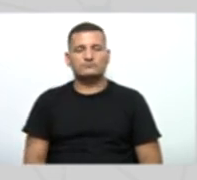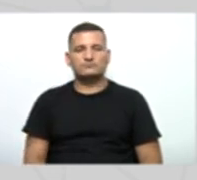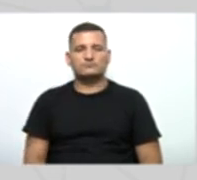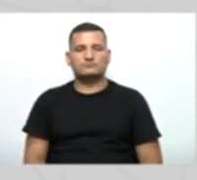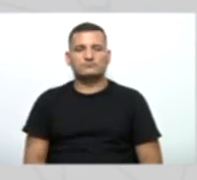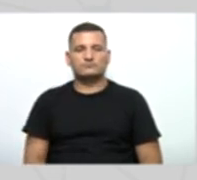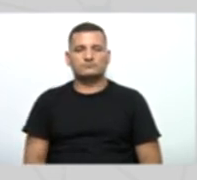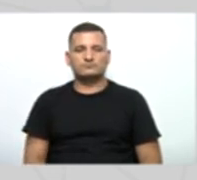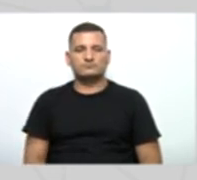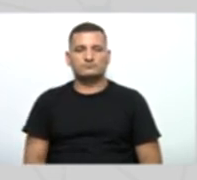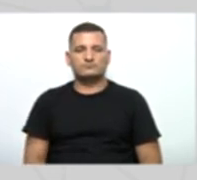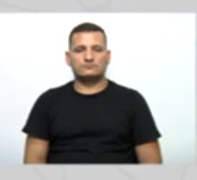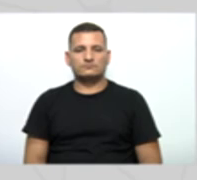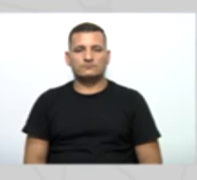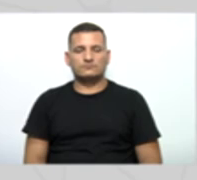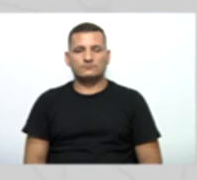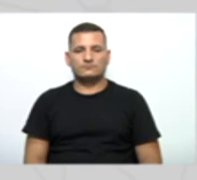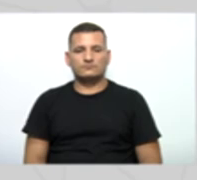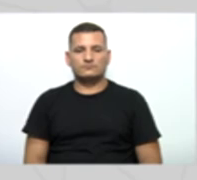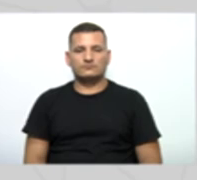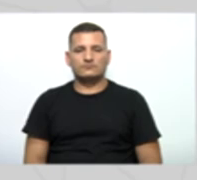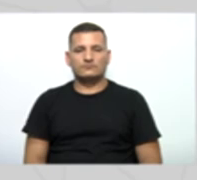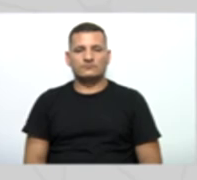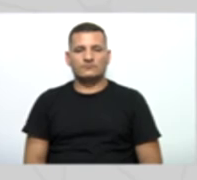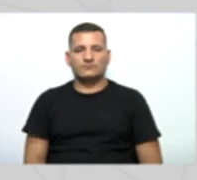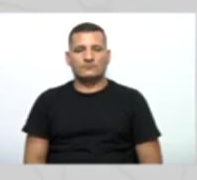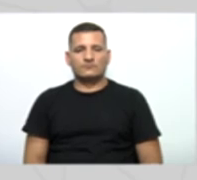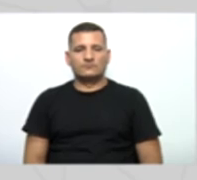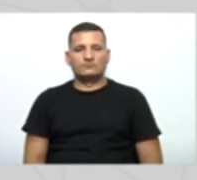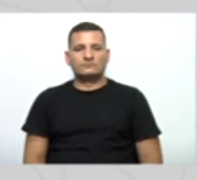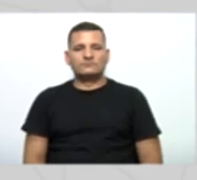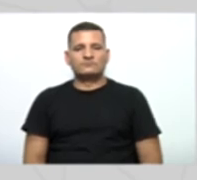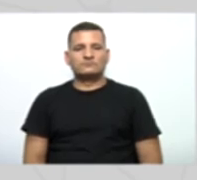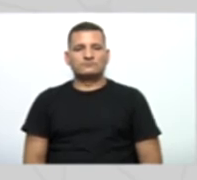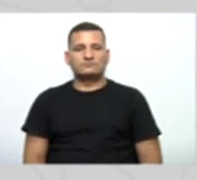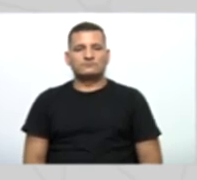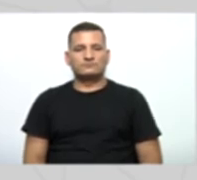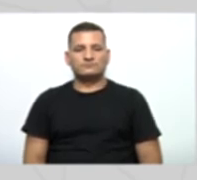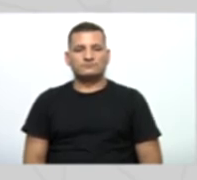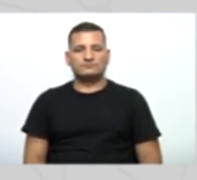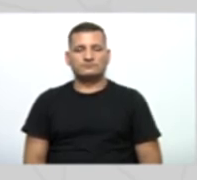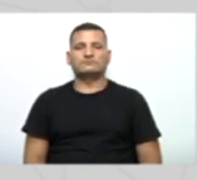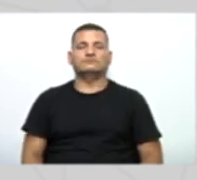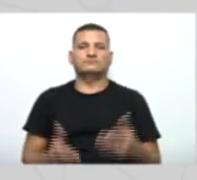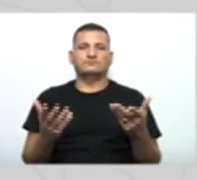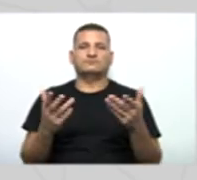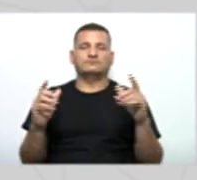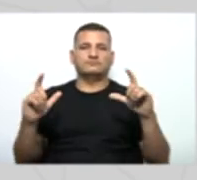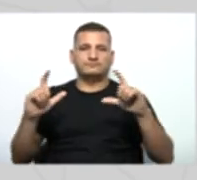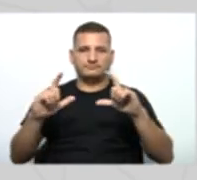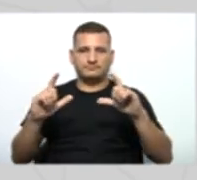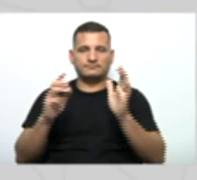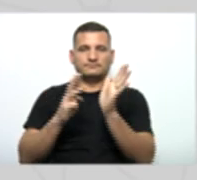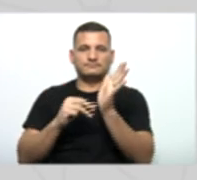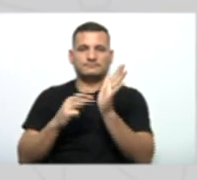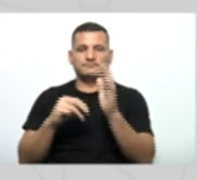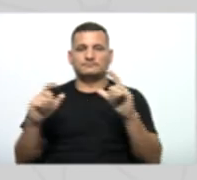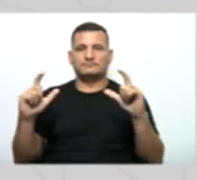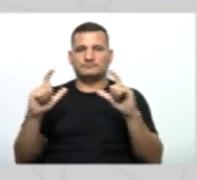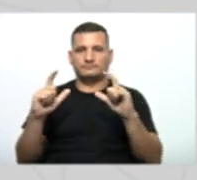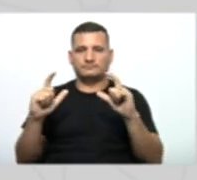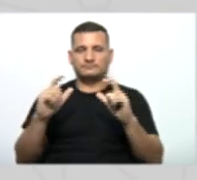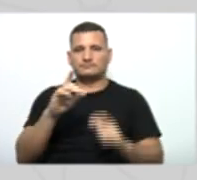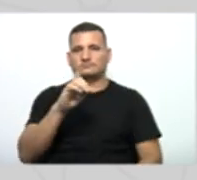nossa classe pessoa. Nomeamos a nossa classe. Agora, nós vamos criar o nosso método construtor, que é o